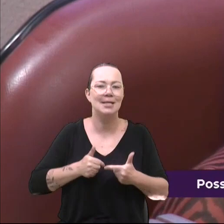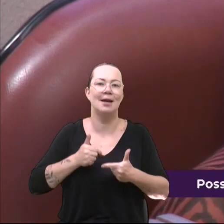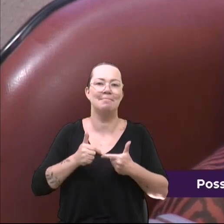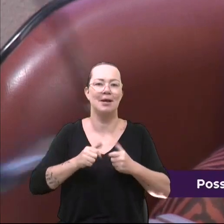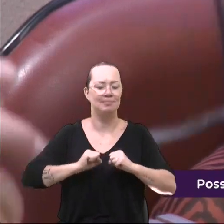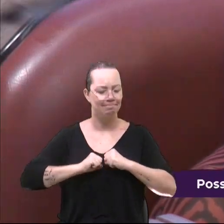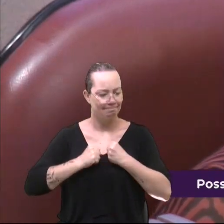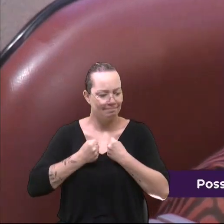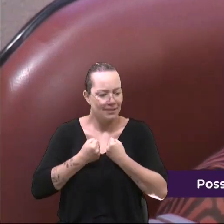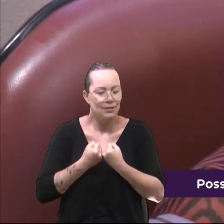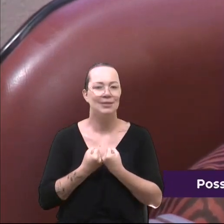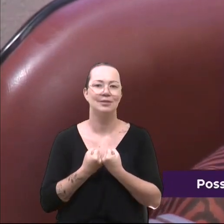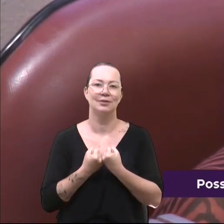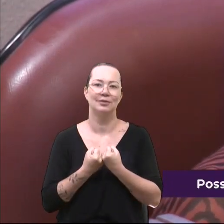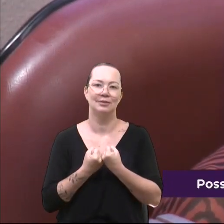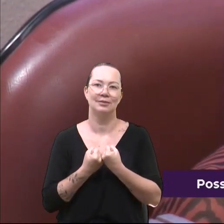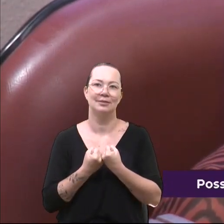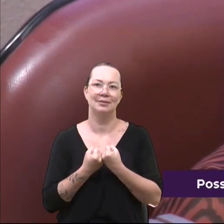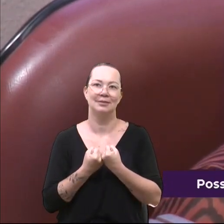esforça